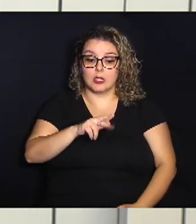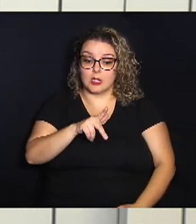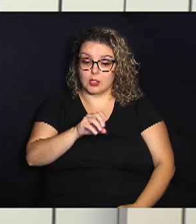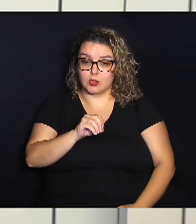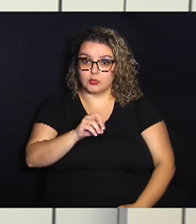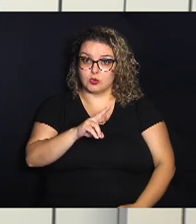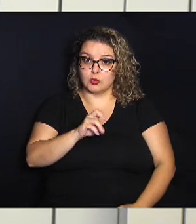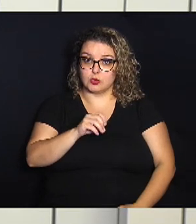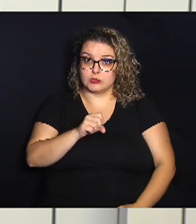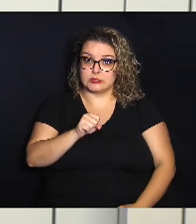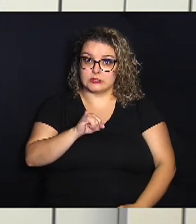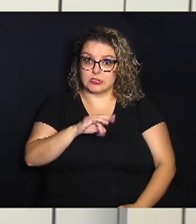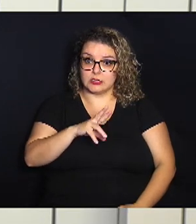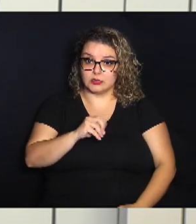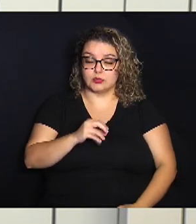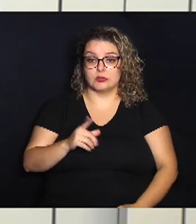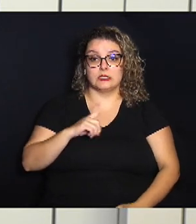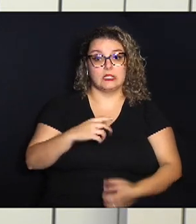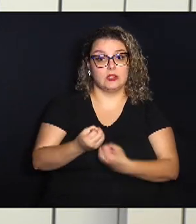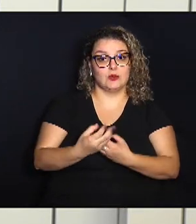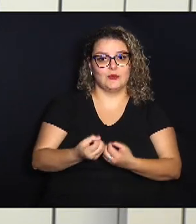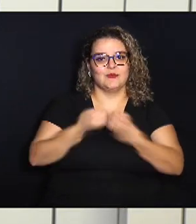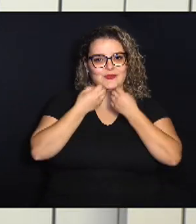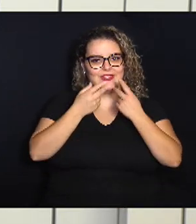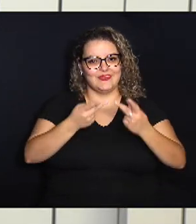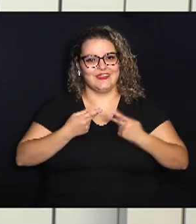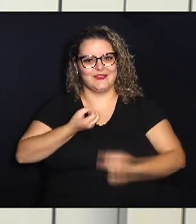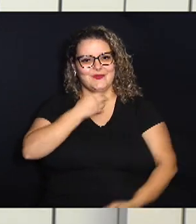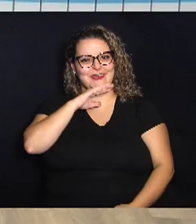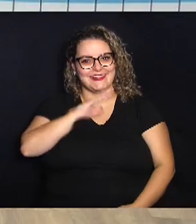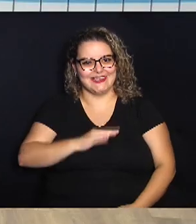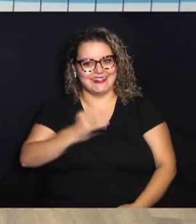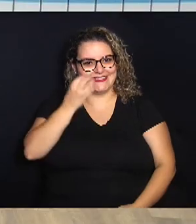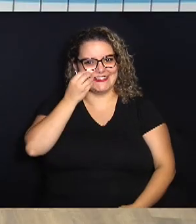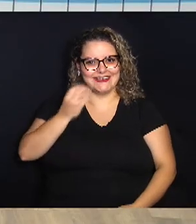que tem as informações. Seja bem-vindo e boa tarde, André.